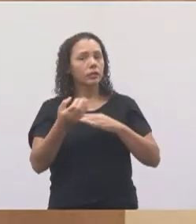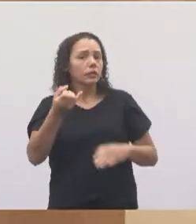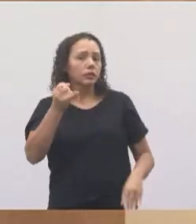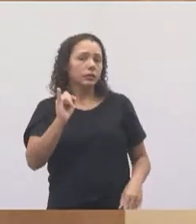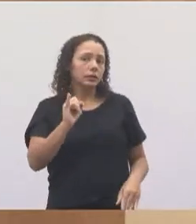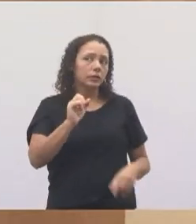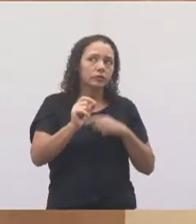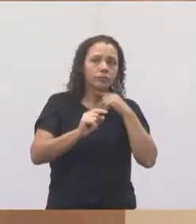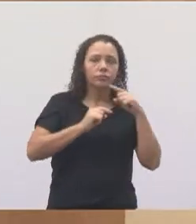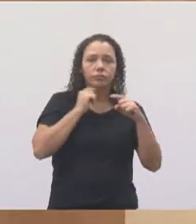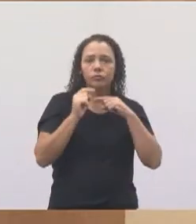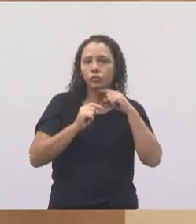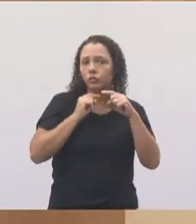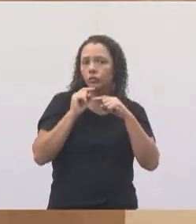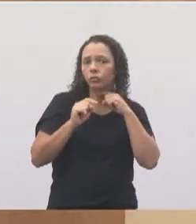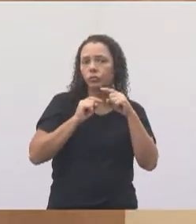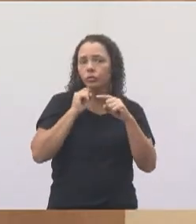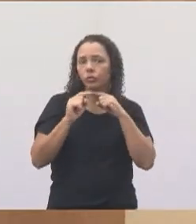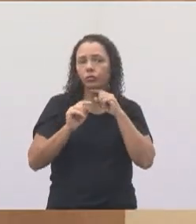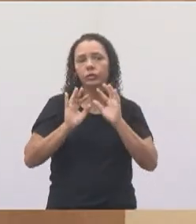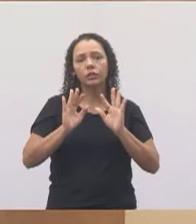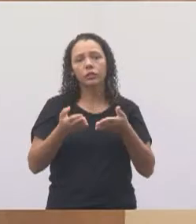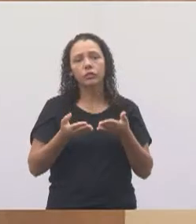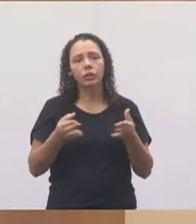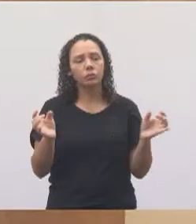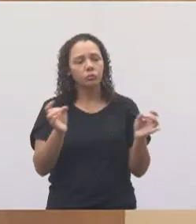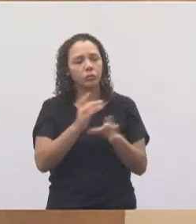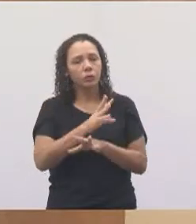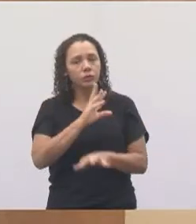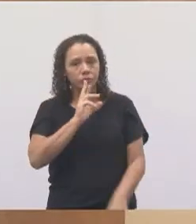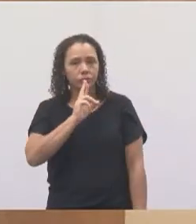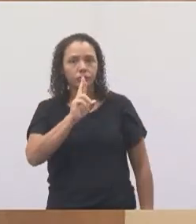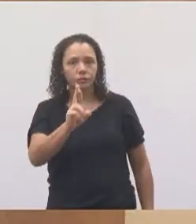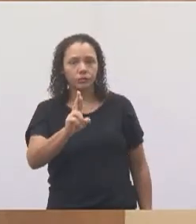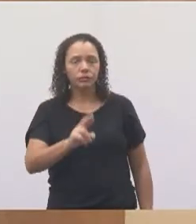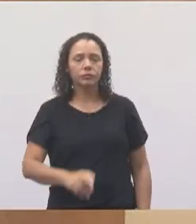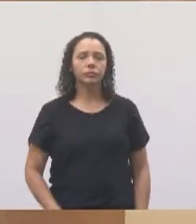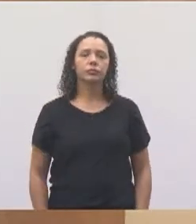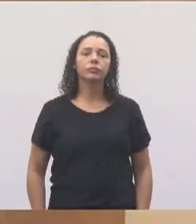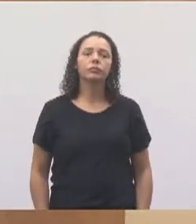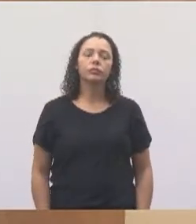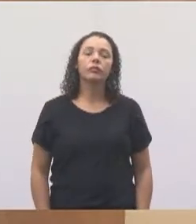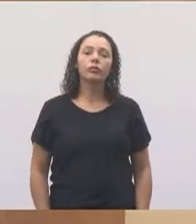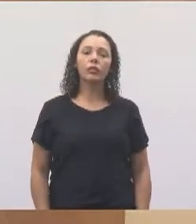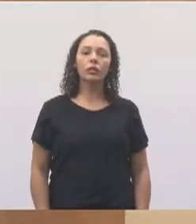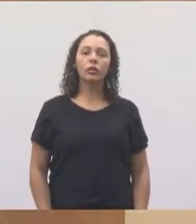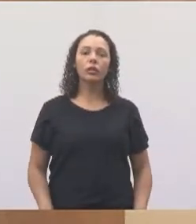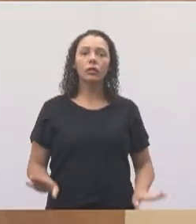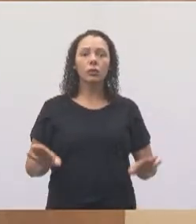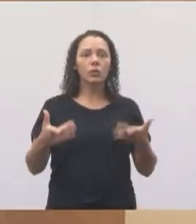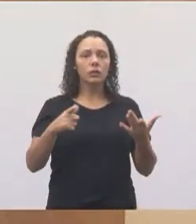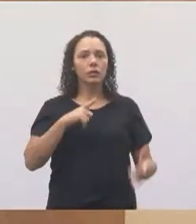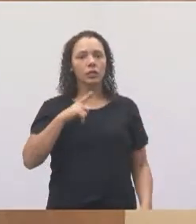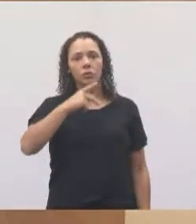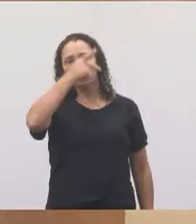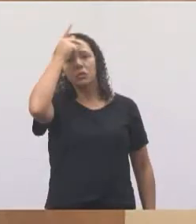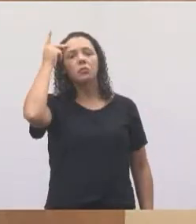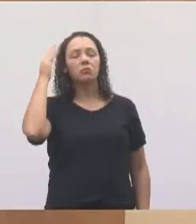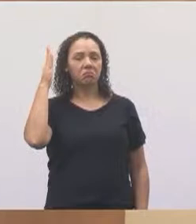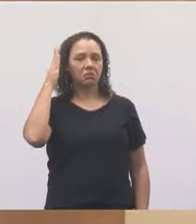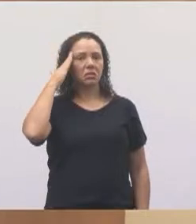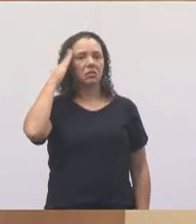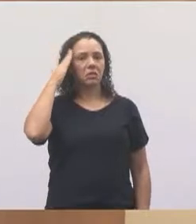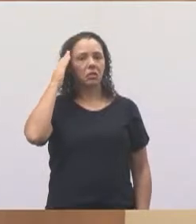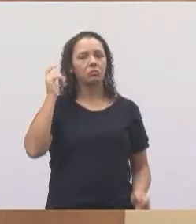caso houver alguma dúvida, já está aqui para dar as respostas. E quando a gente tem uma pessoa competente,